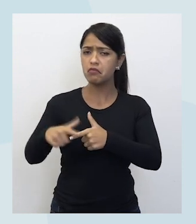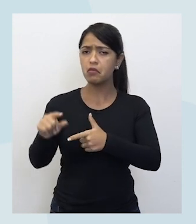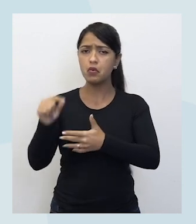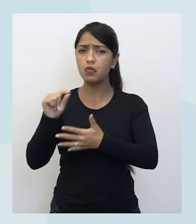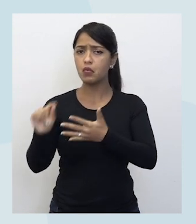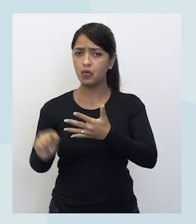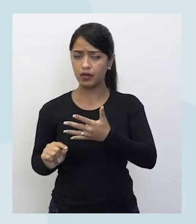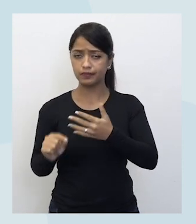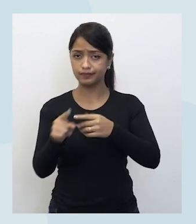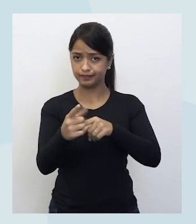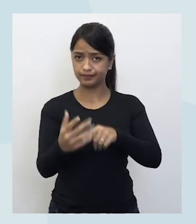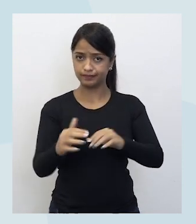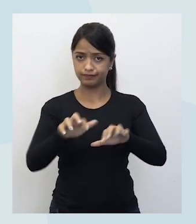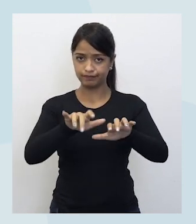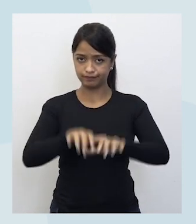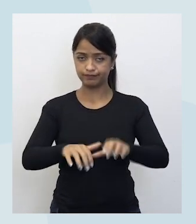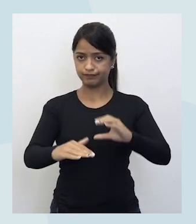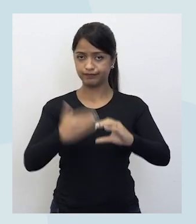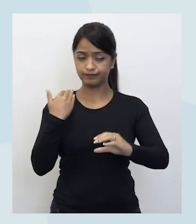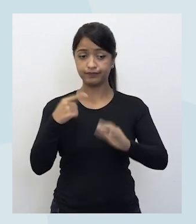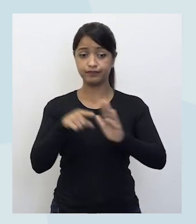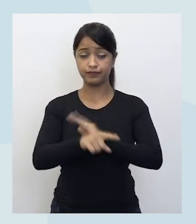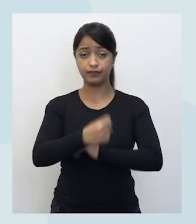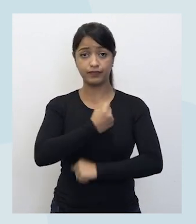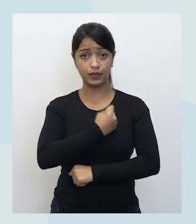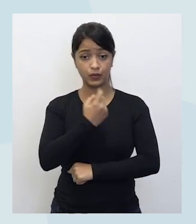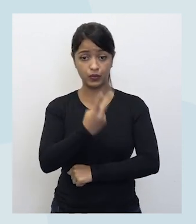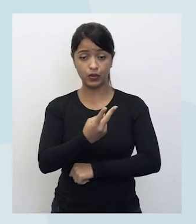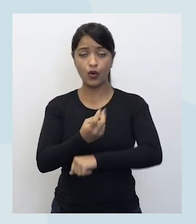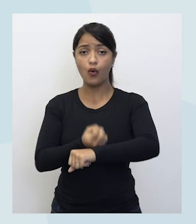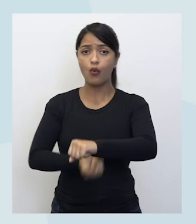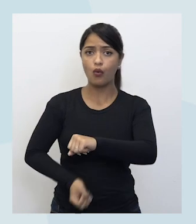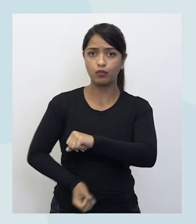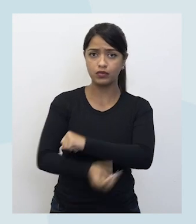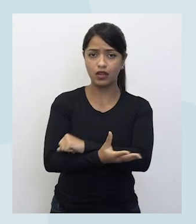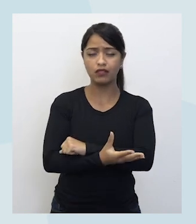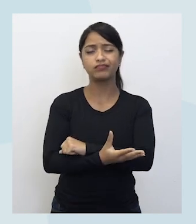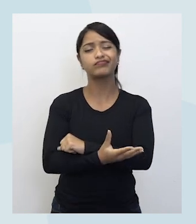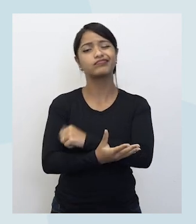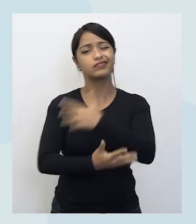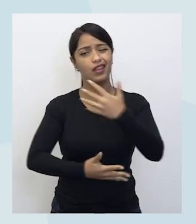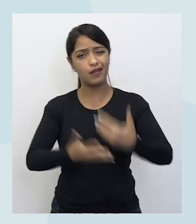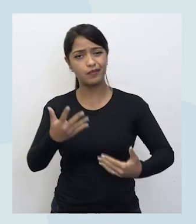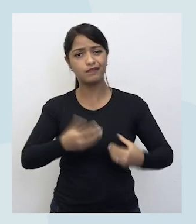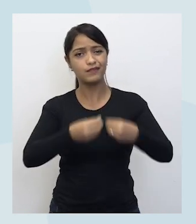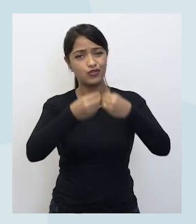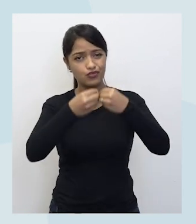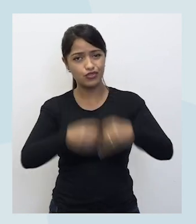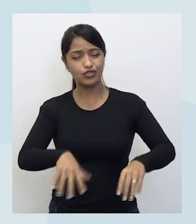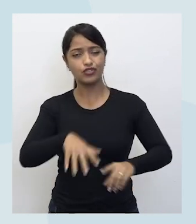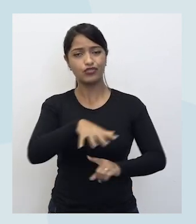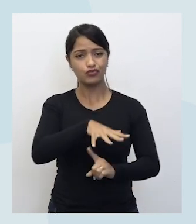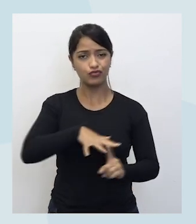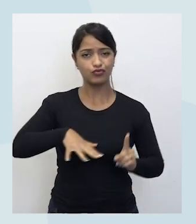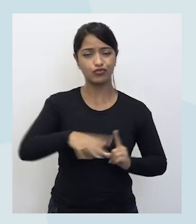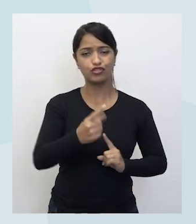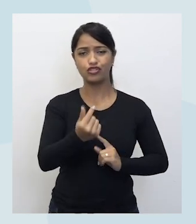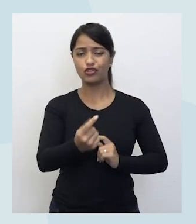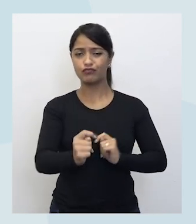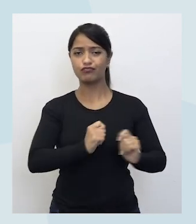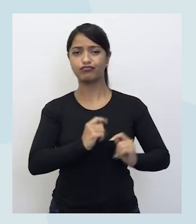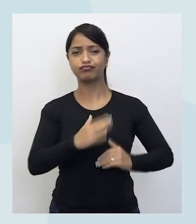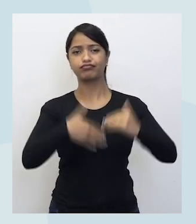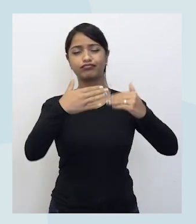2, explique por que a corrupção atrapalha o desenvolvimento socioeconômico de um